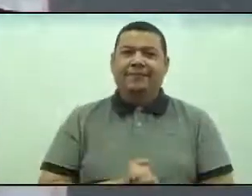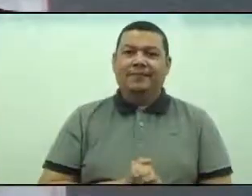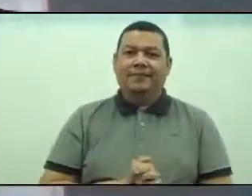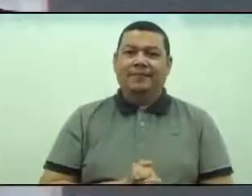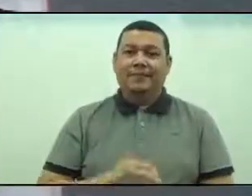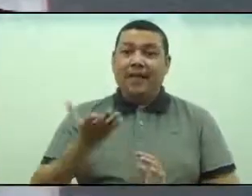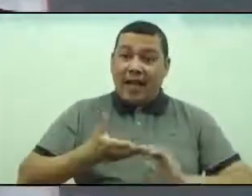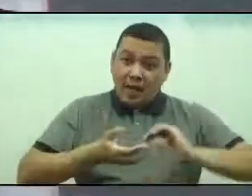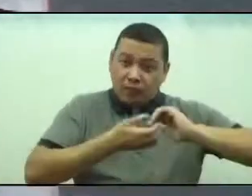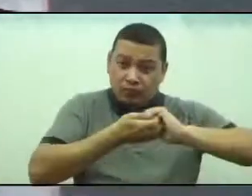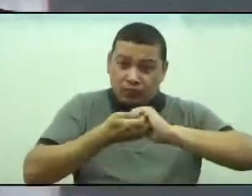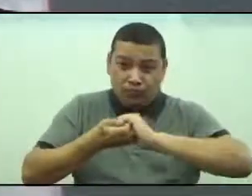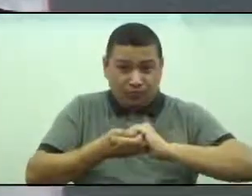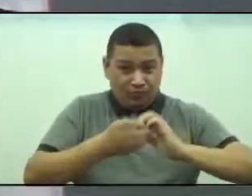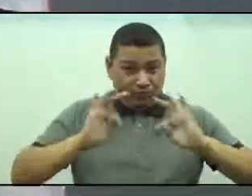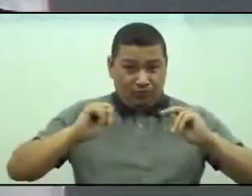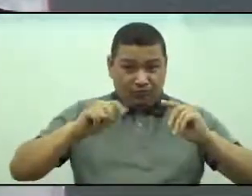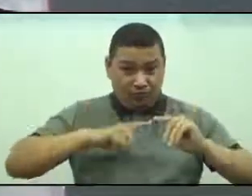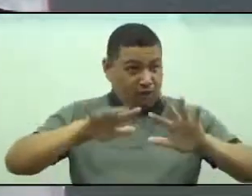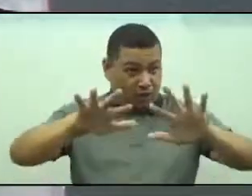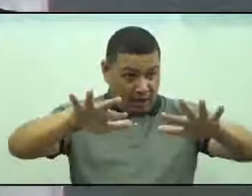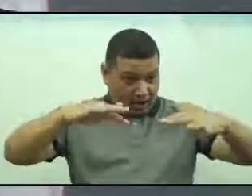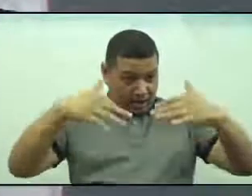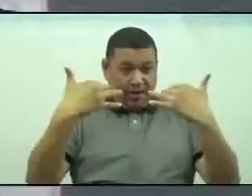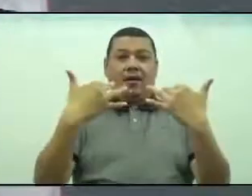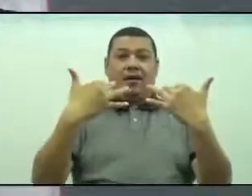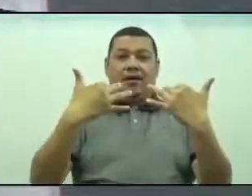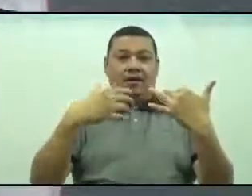Cumprimentar a todos que estão aqui no plenário, a todos que estão assistindo